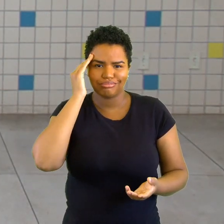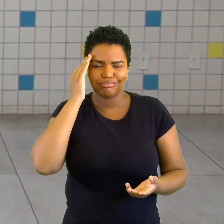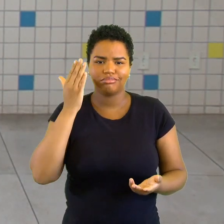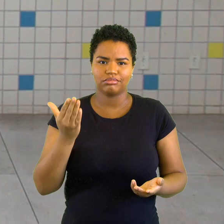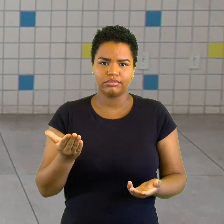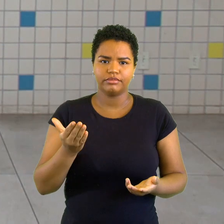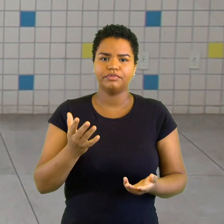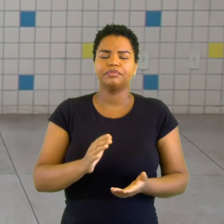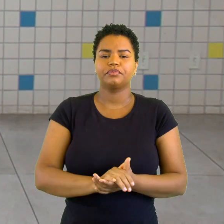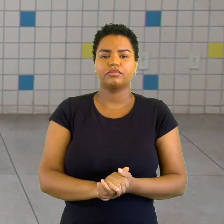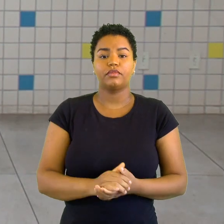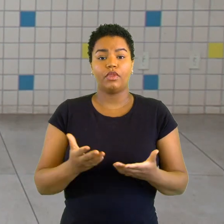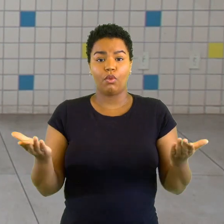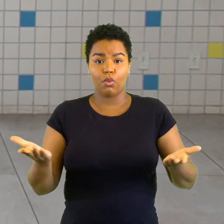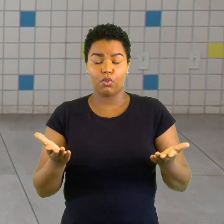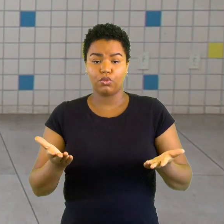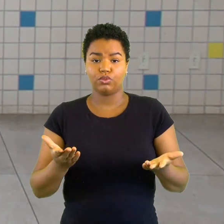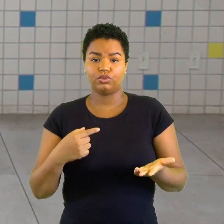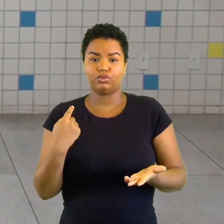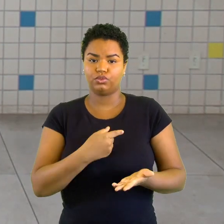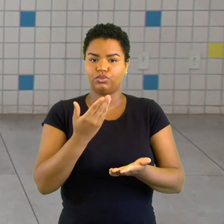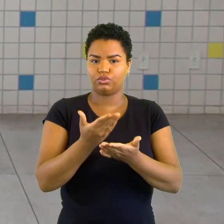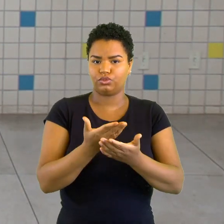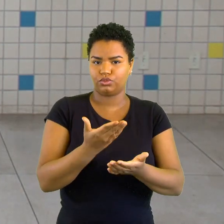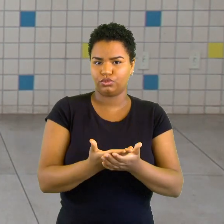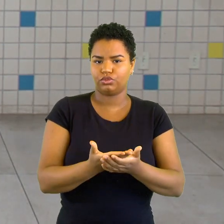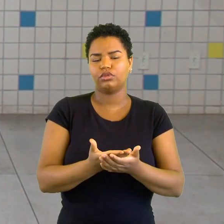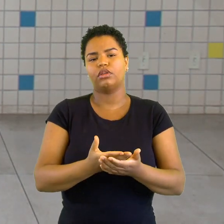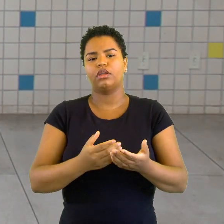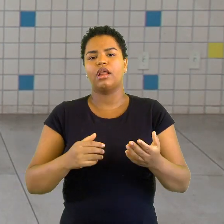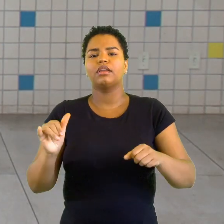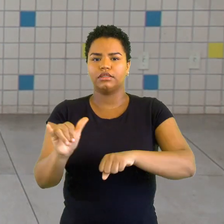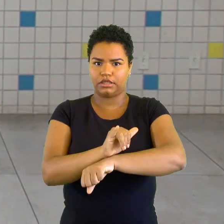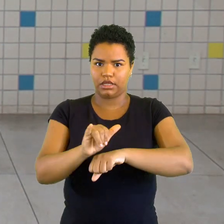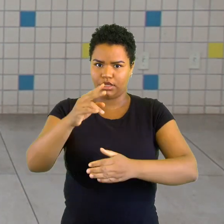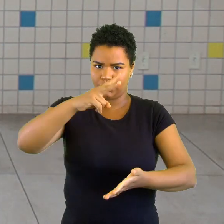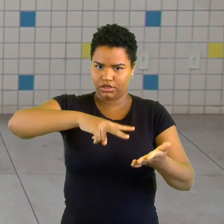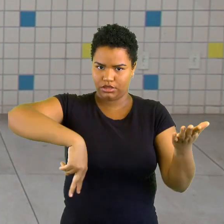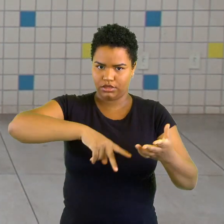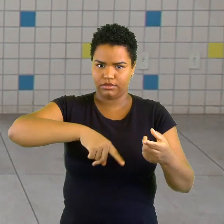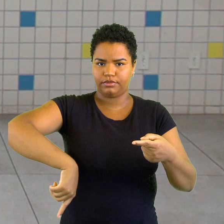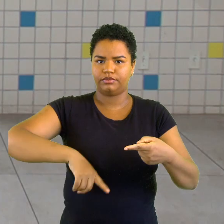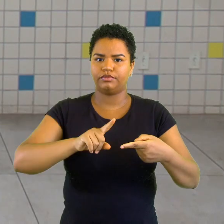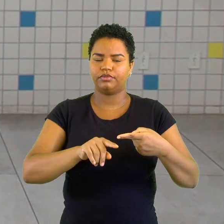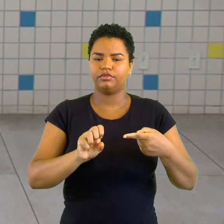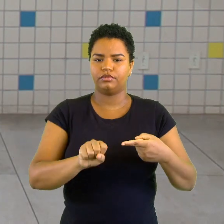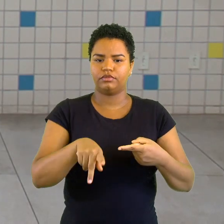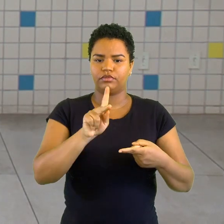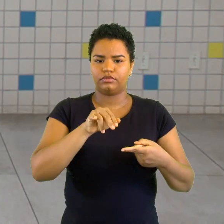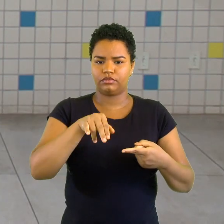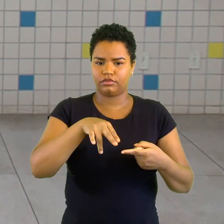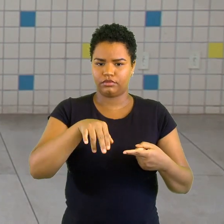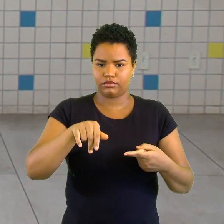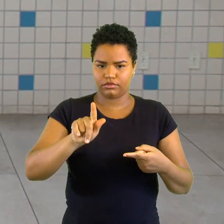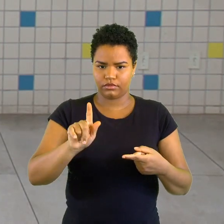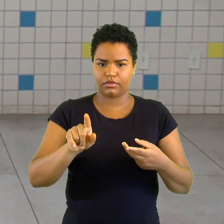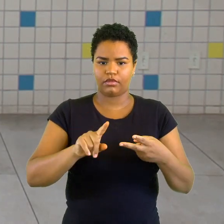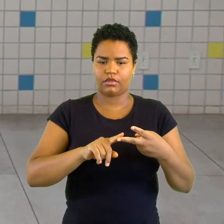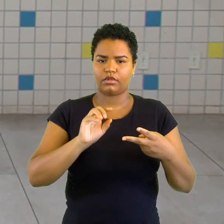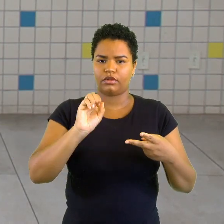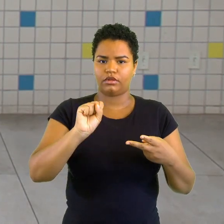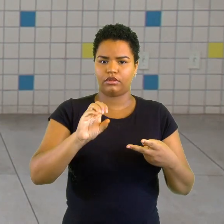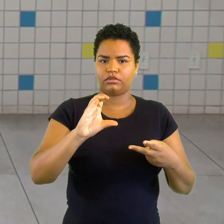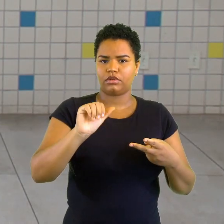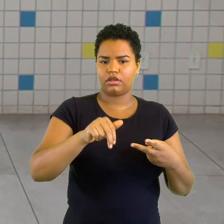as estratégias de leitura, né? Reading strategies, que foram skimming, scanning e prediction. As